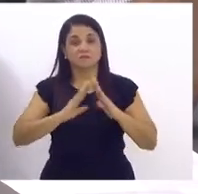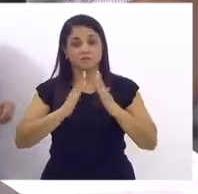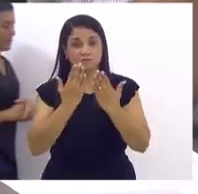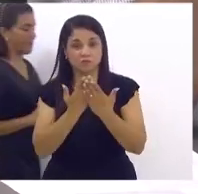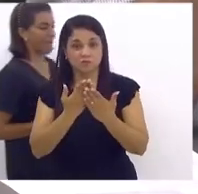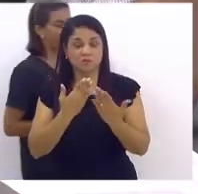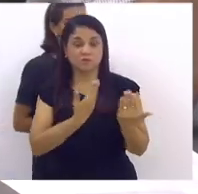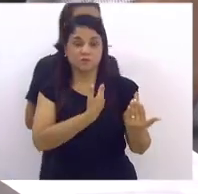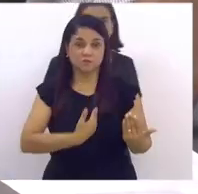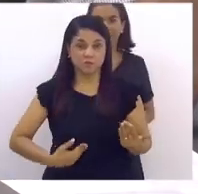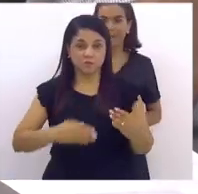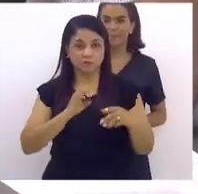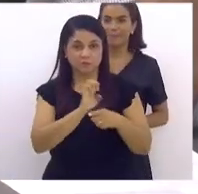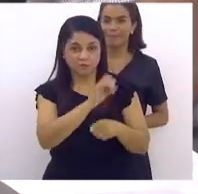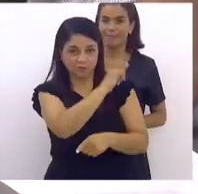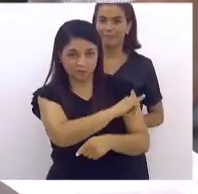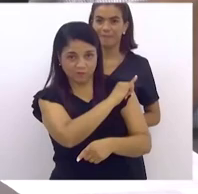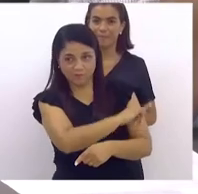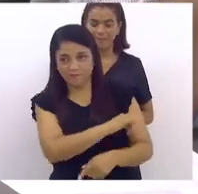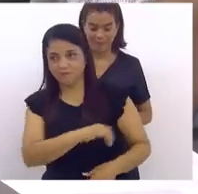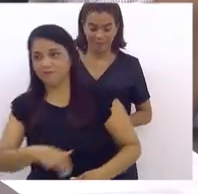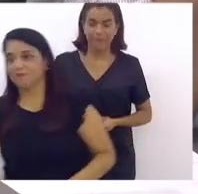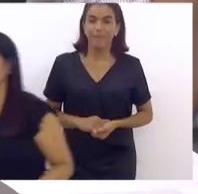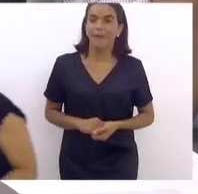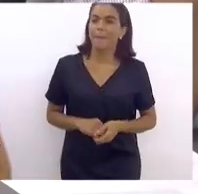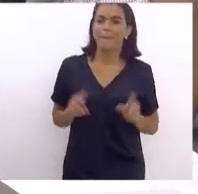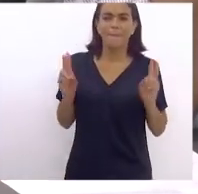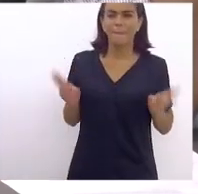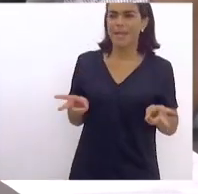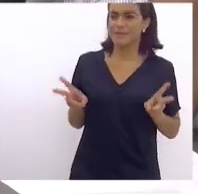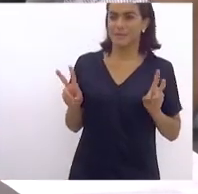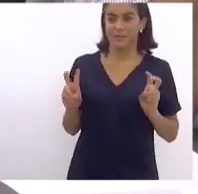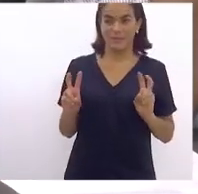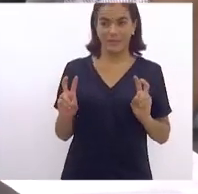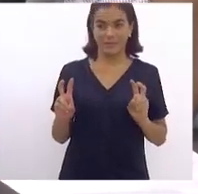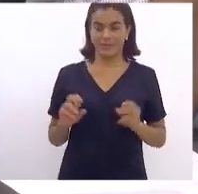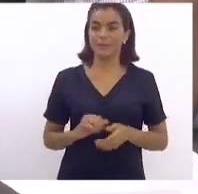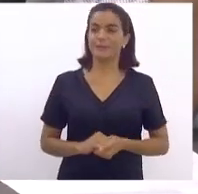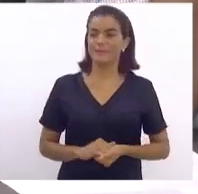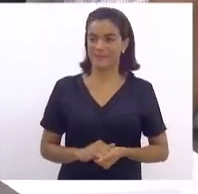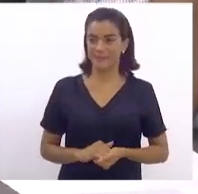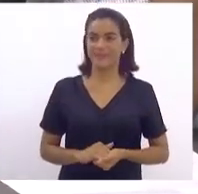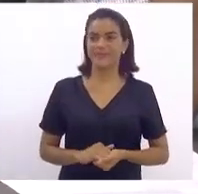Janeiro. Basicamente, a mesma temática.